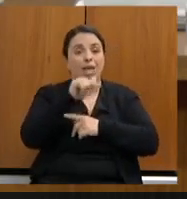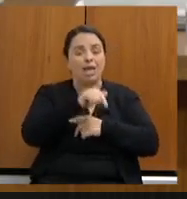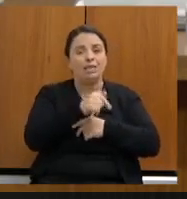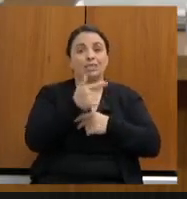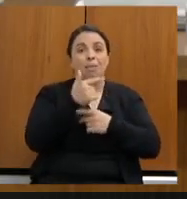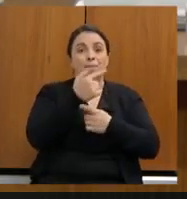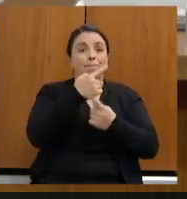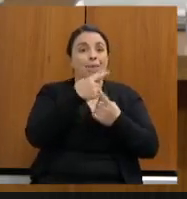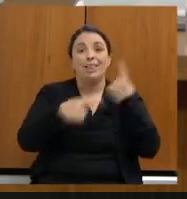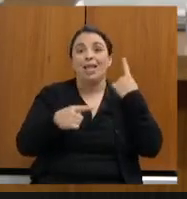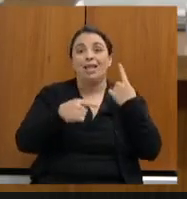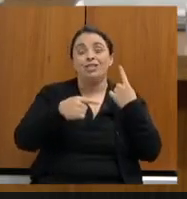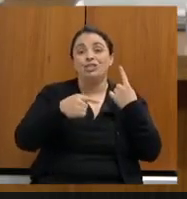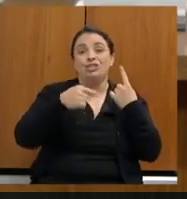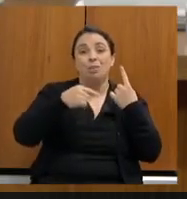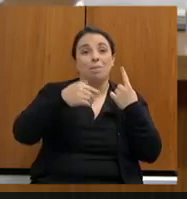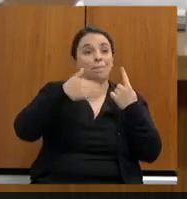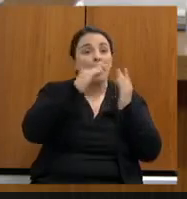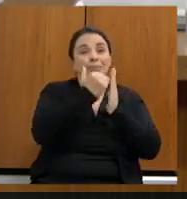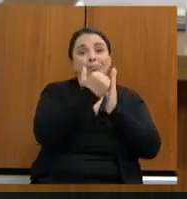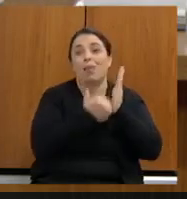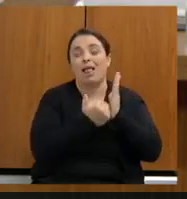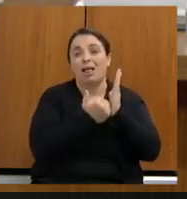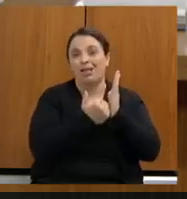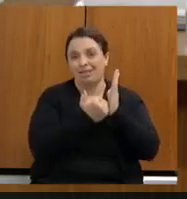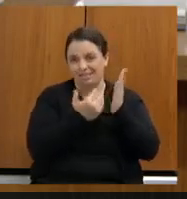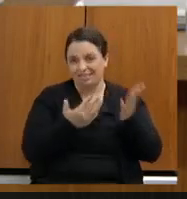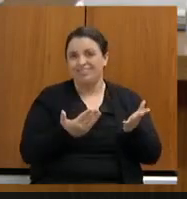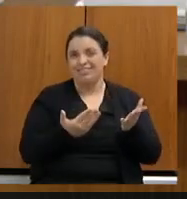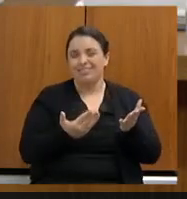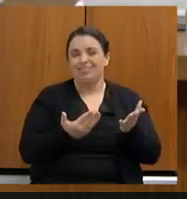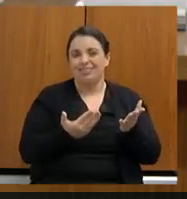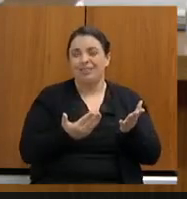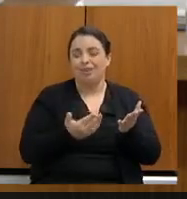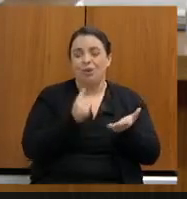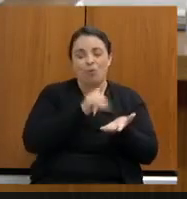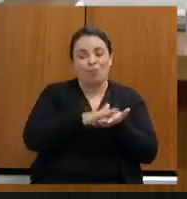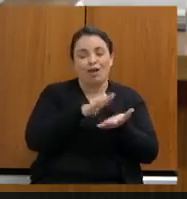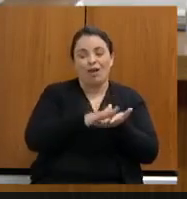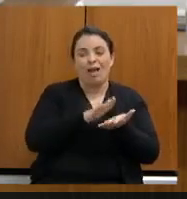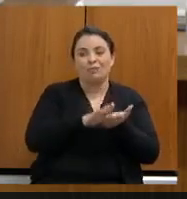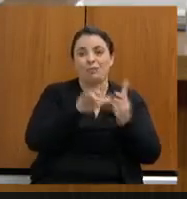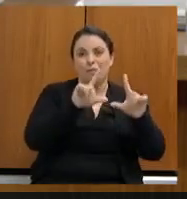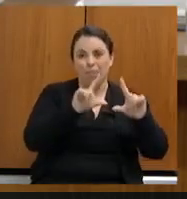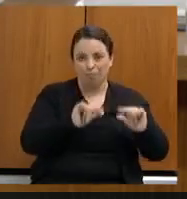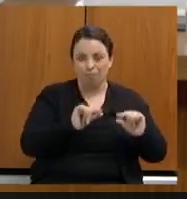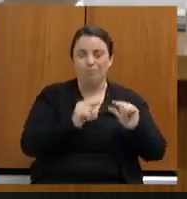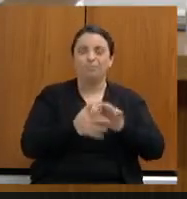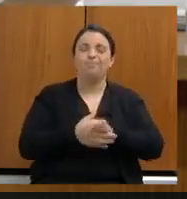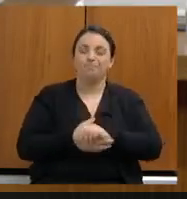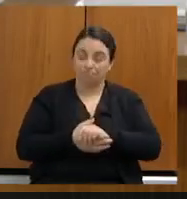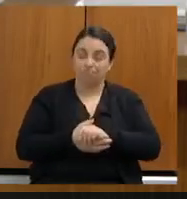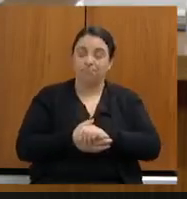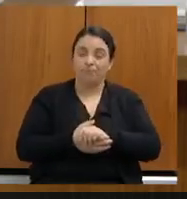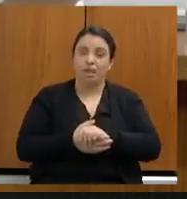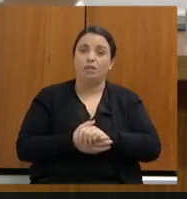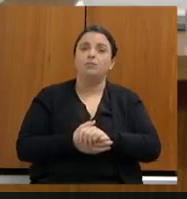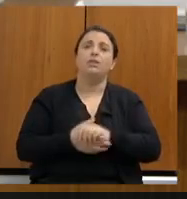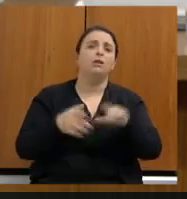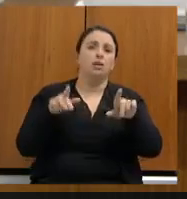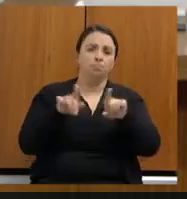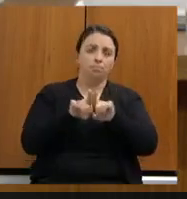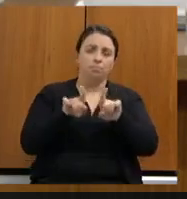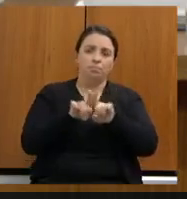experiência com a Paty para os maiores e agora também com os adolescentes infratores e E além disso é